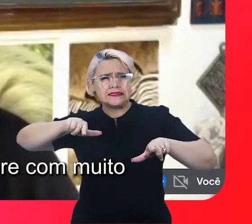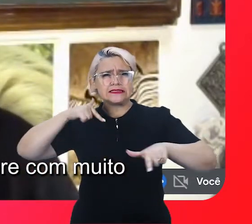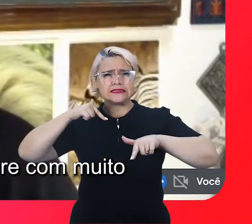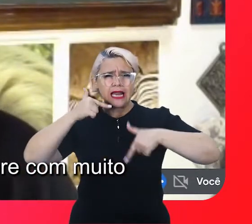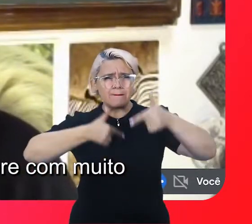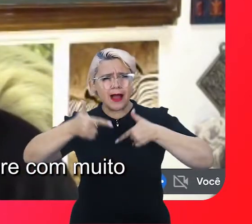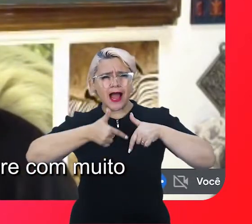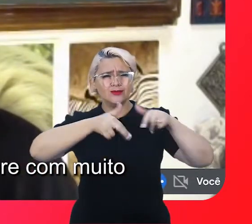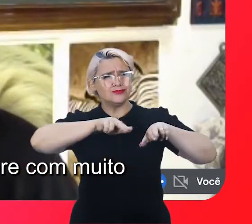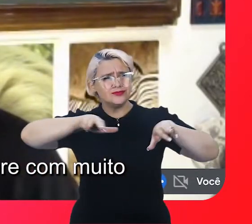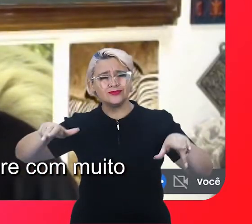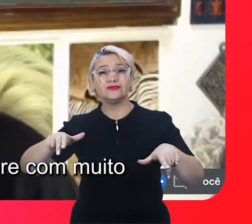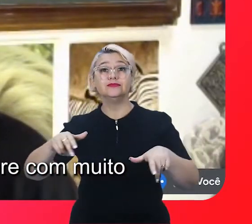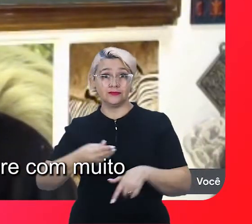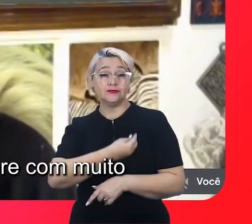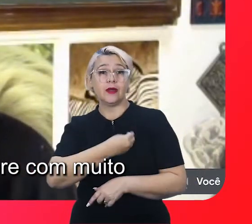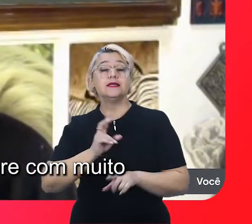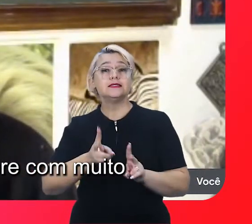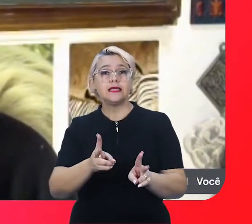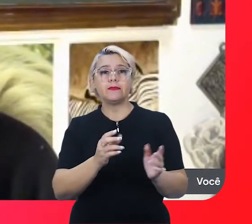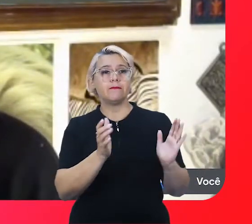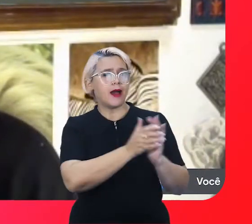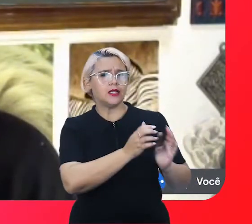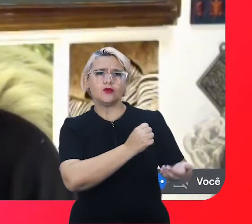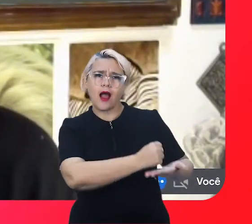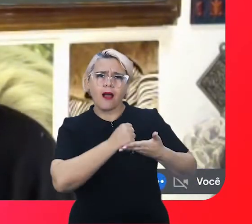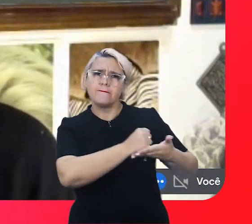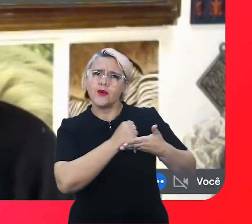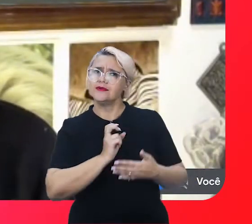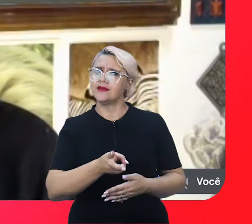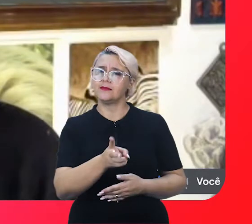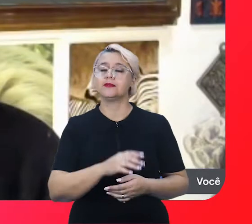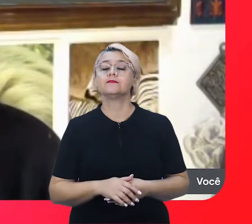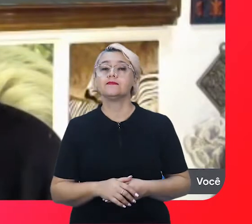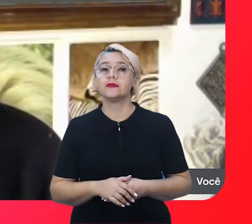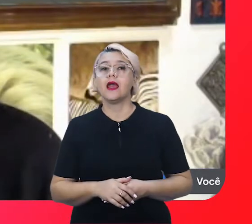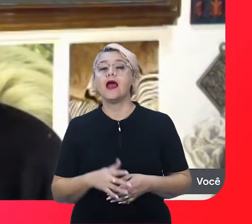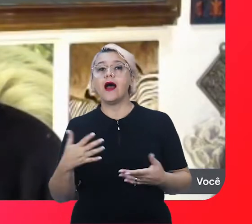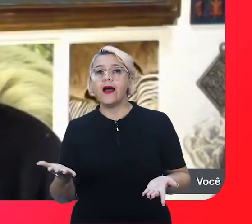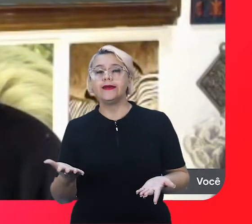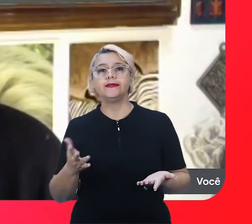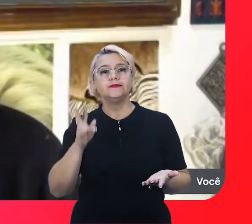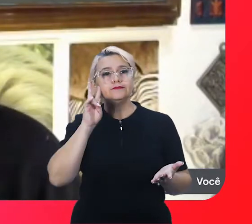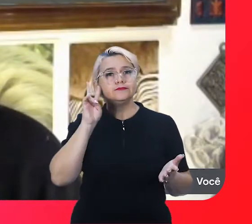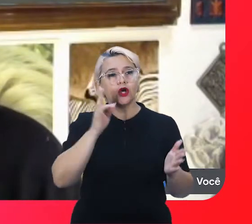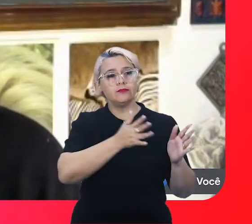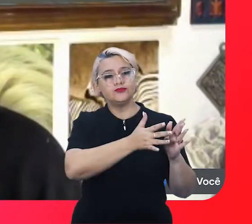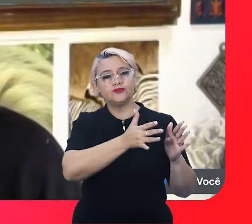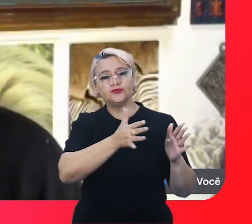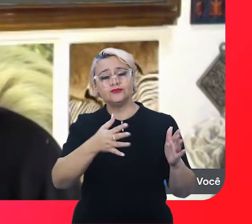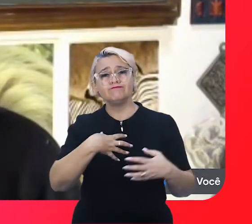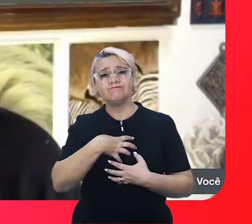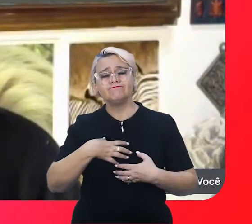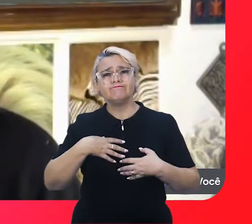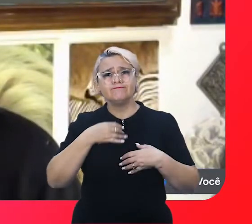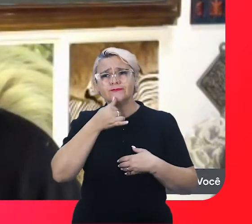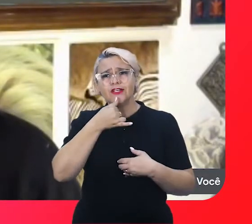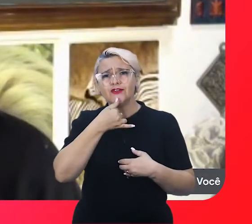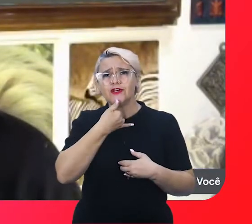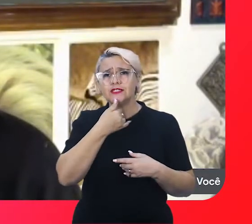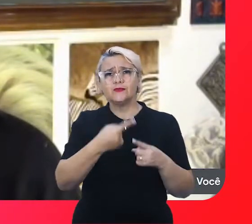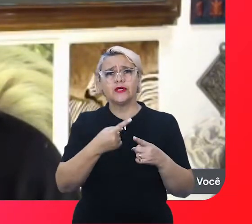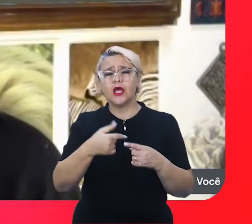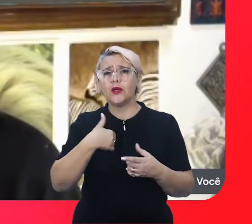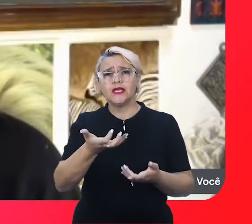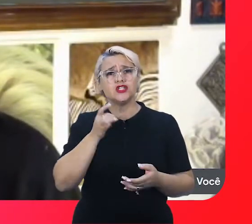de trabalho, sempre com muito apoio do meu marido. E nessa história toda, eu fui ficando infeliz, porque eu queria ser